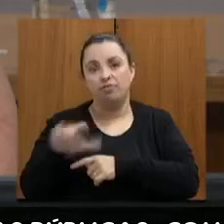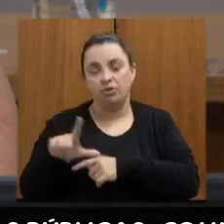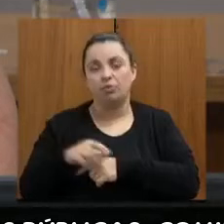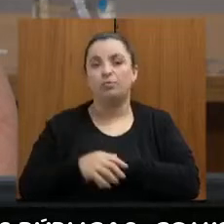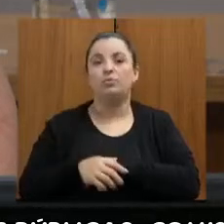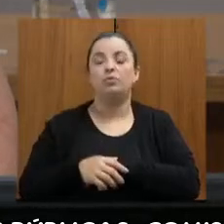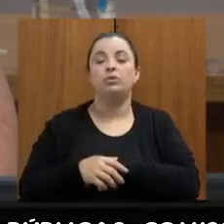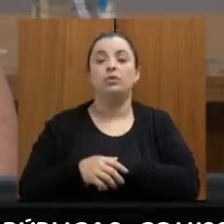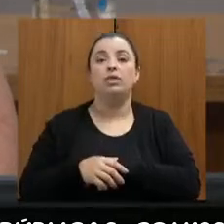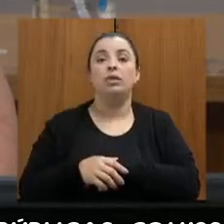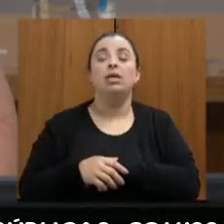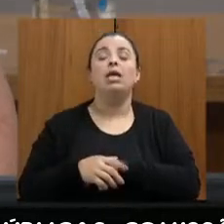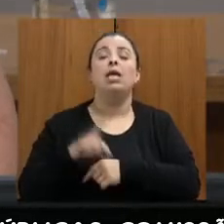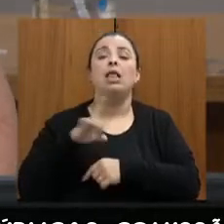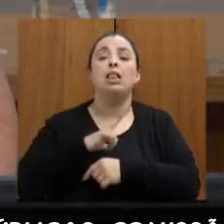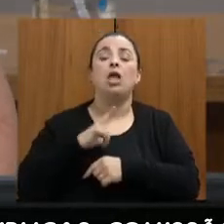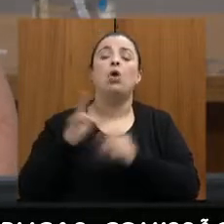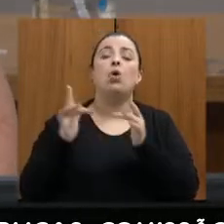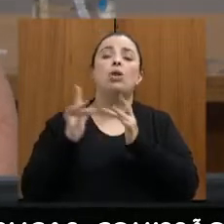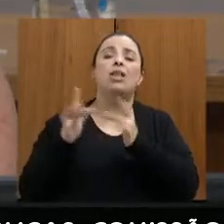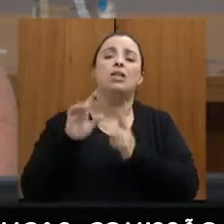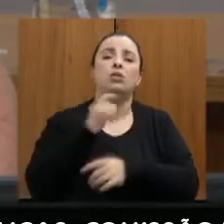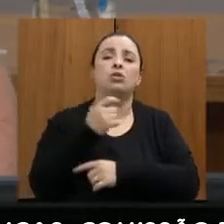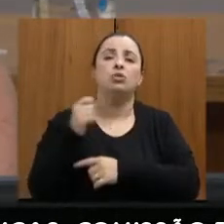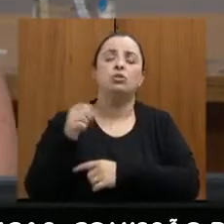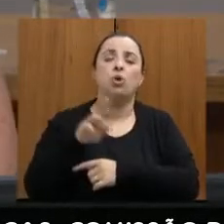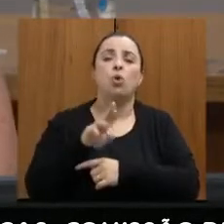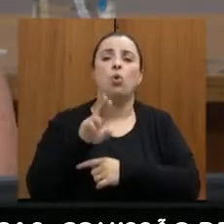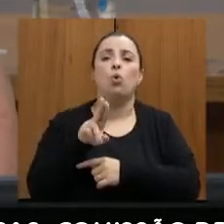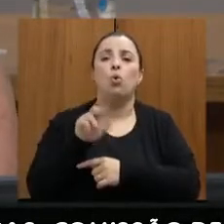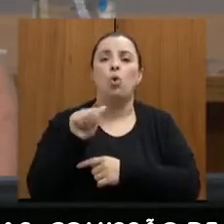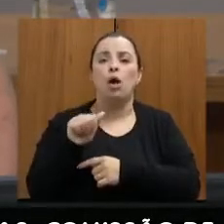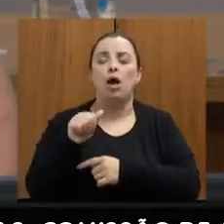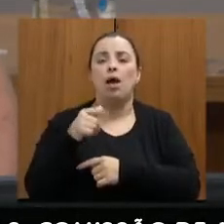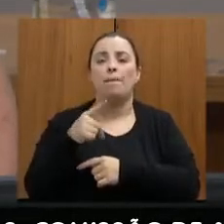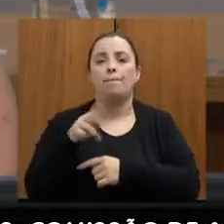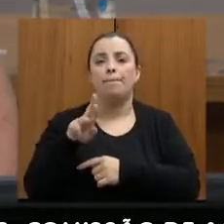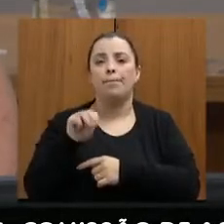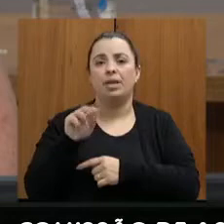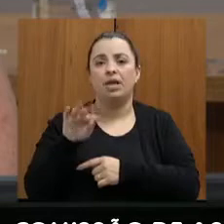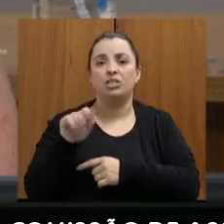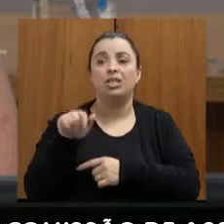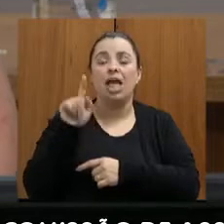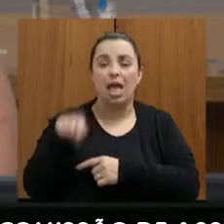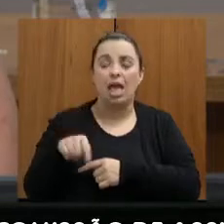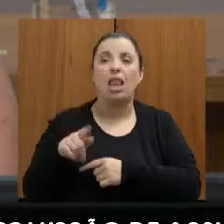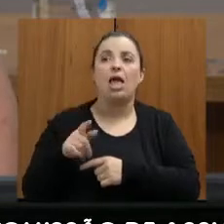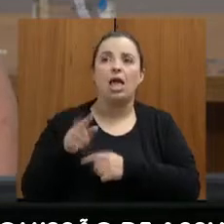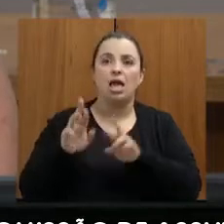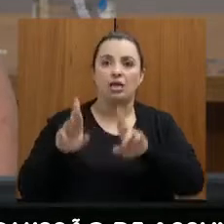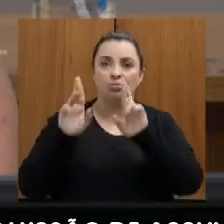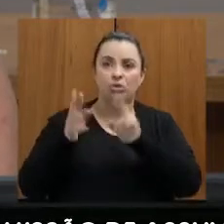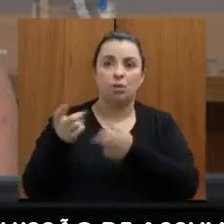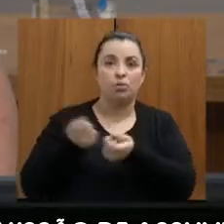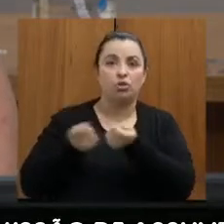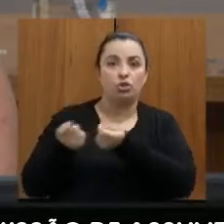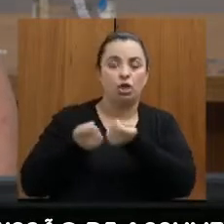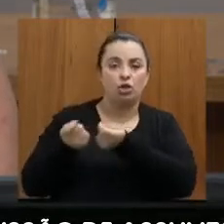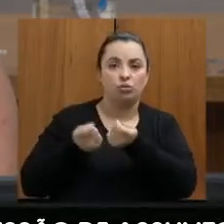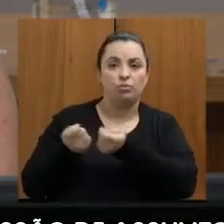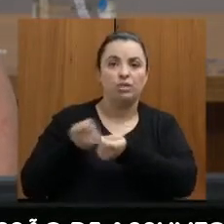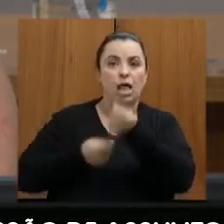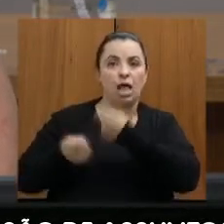voa Prates que é muito ativa que aqui hoje quem de fato administra o aeroporto existe uma ideia